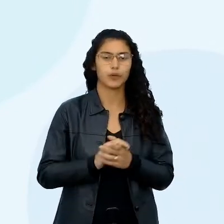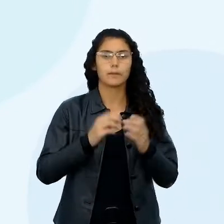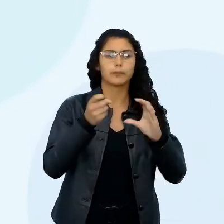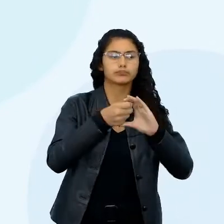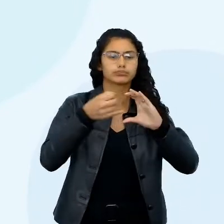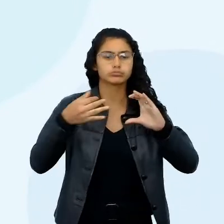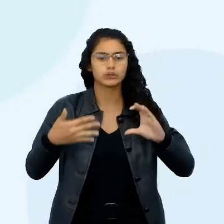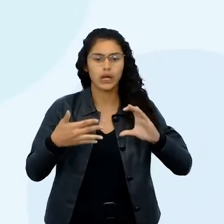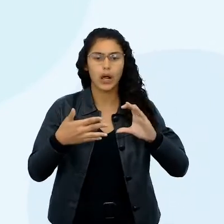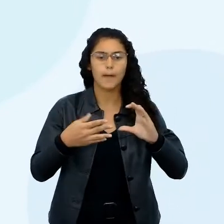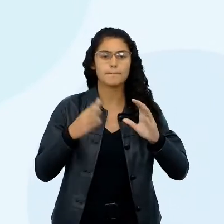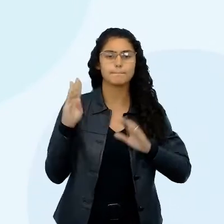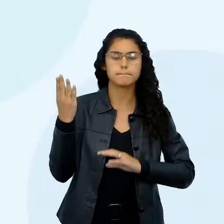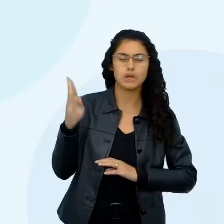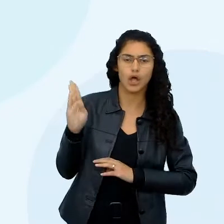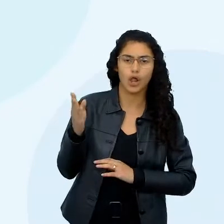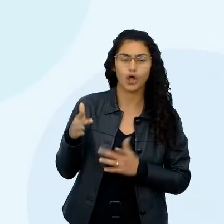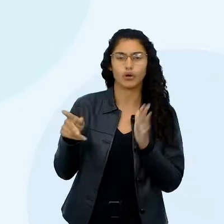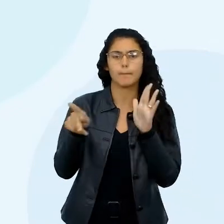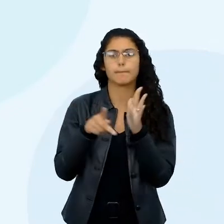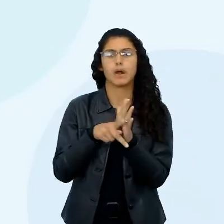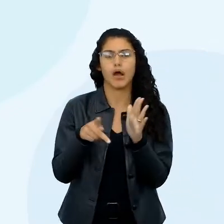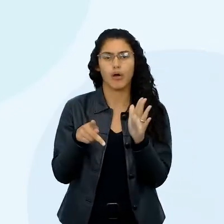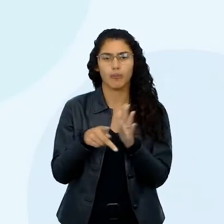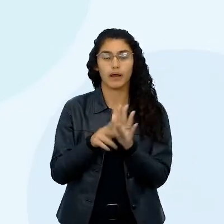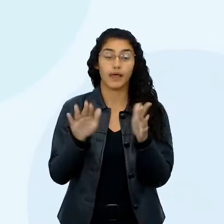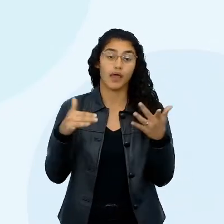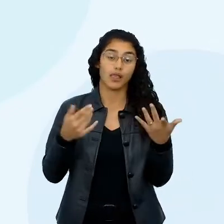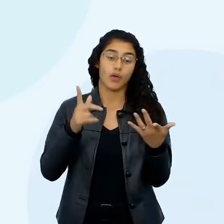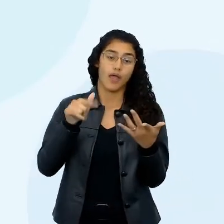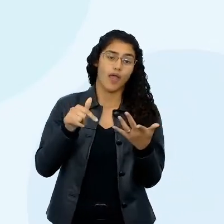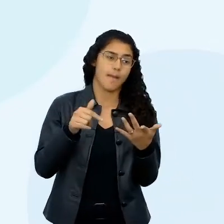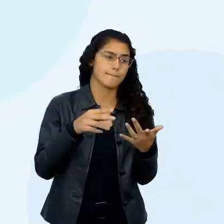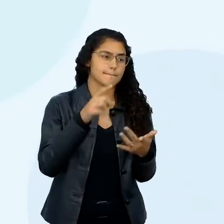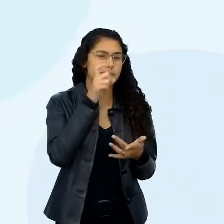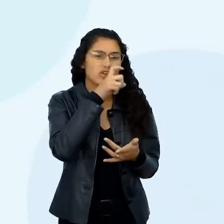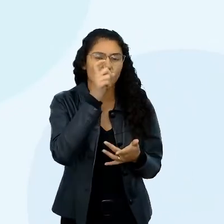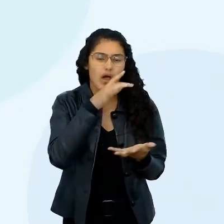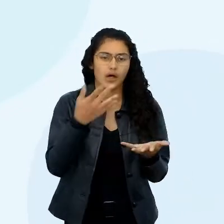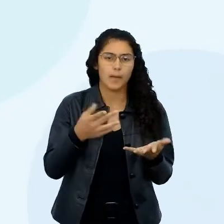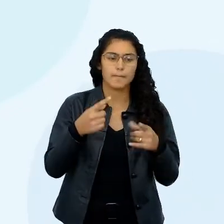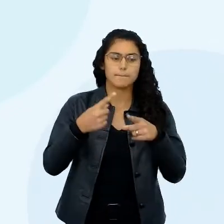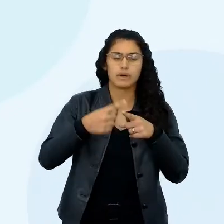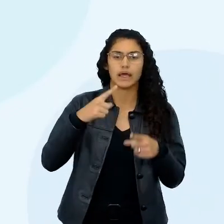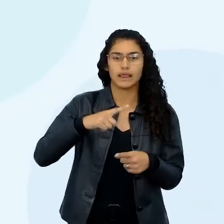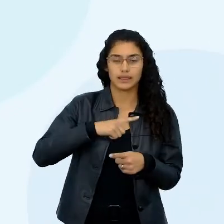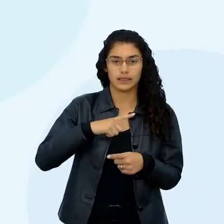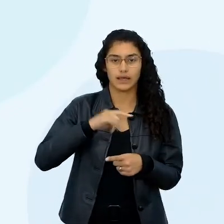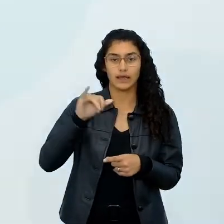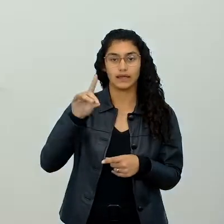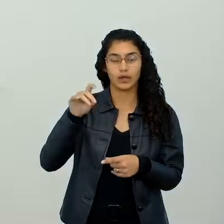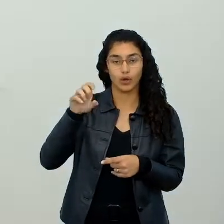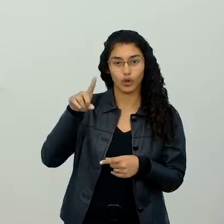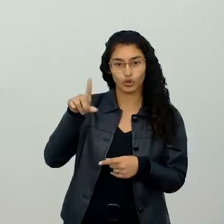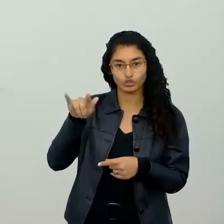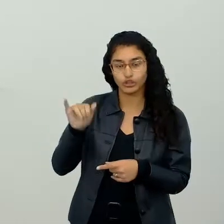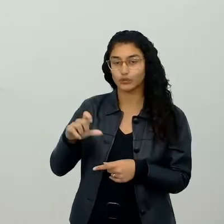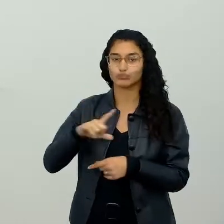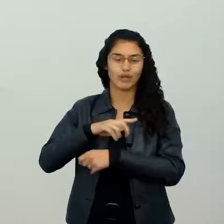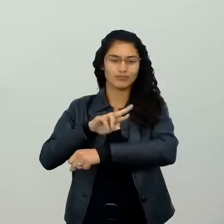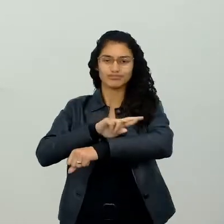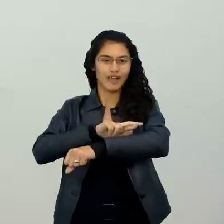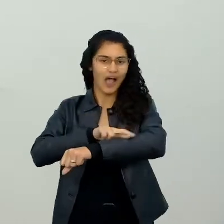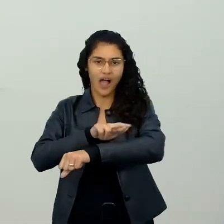categoria biológica, e por isso ela é falsa, né? Porque justamente na biologia não existem